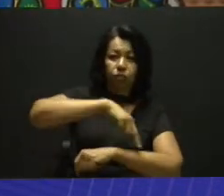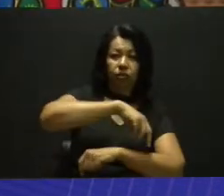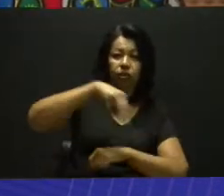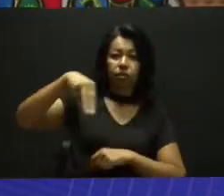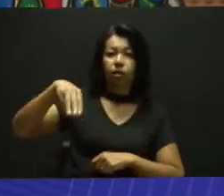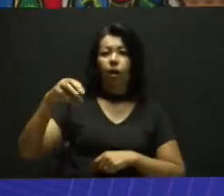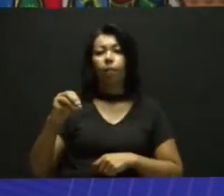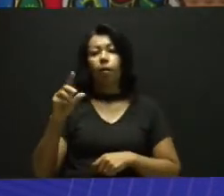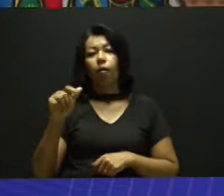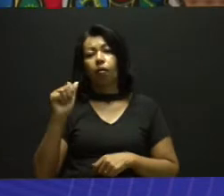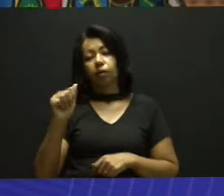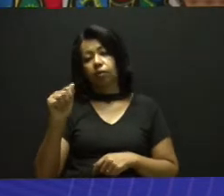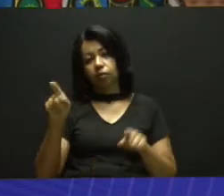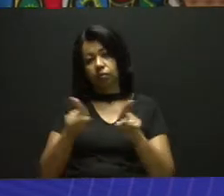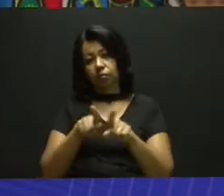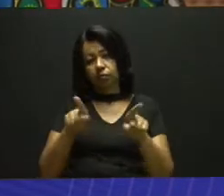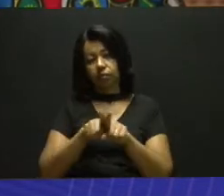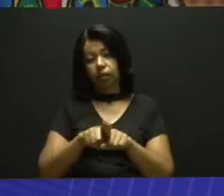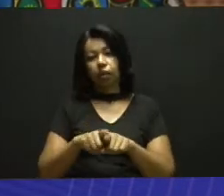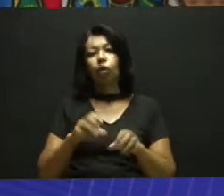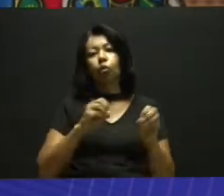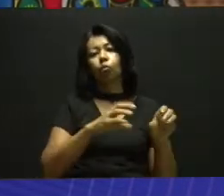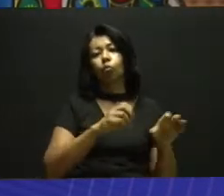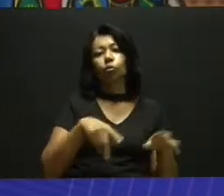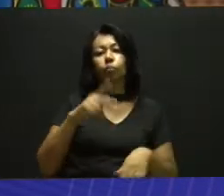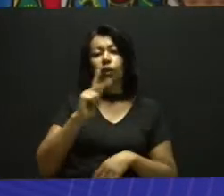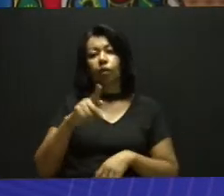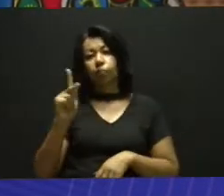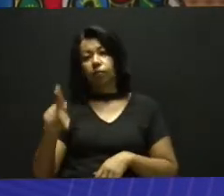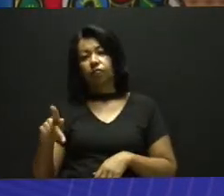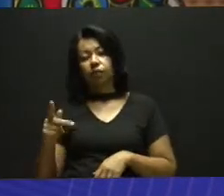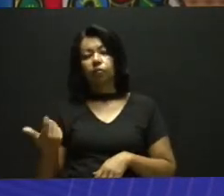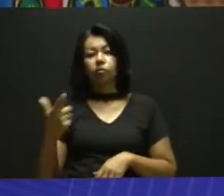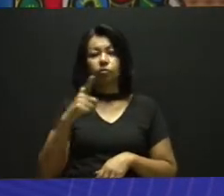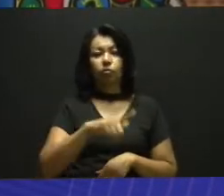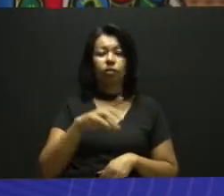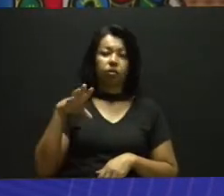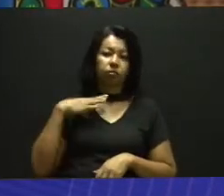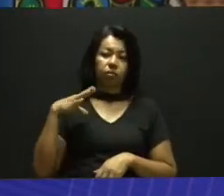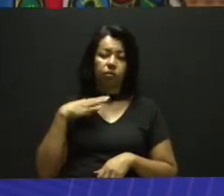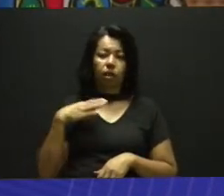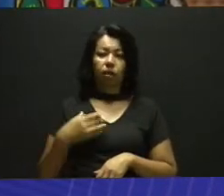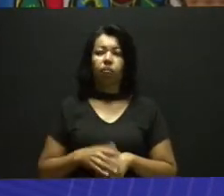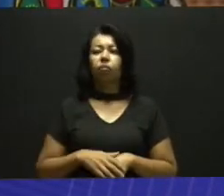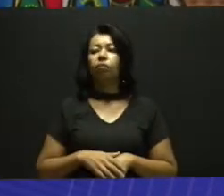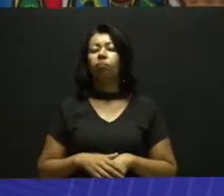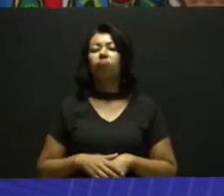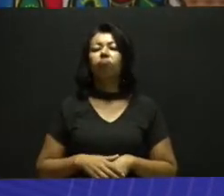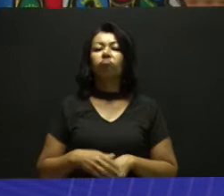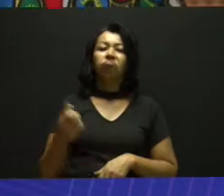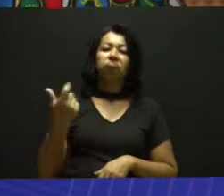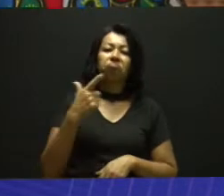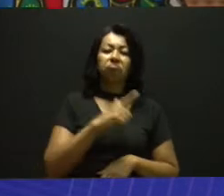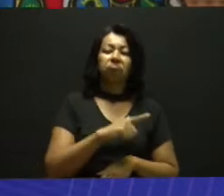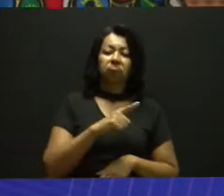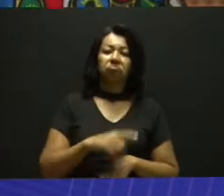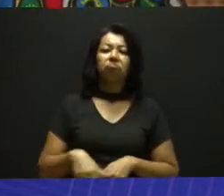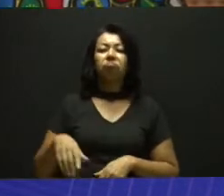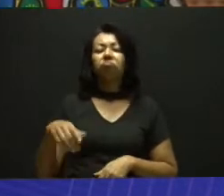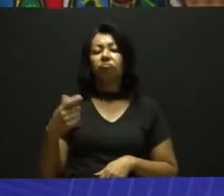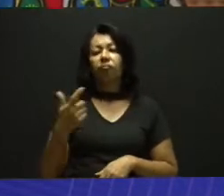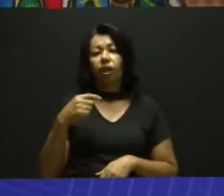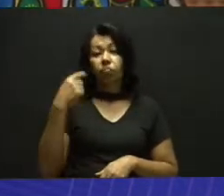preparatório para professores da rede municipal curso técnico postura estética e elegância curso técnico expressão em